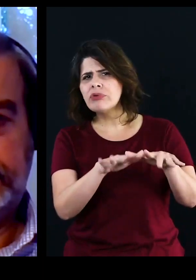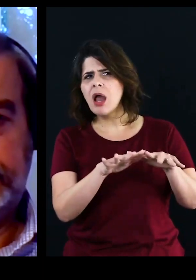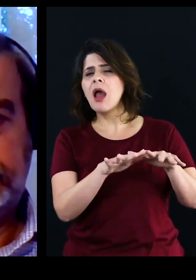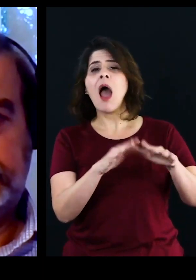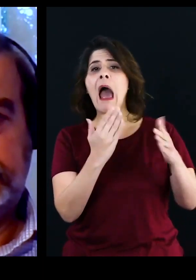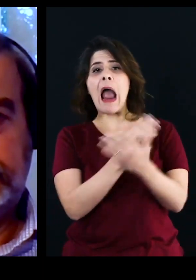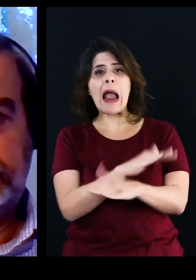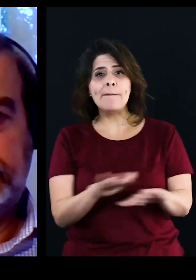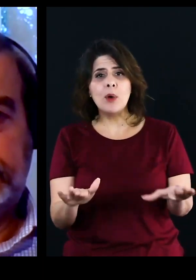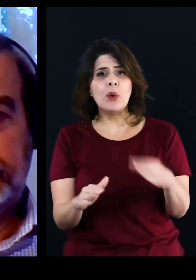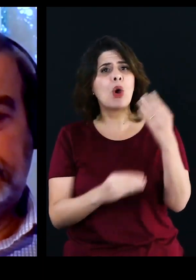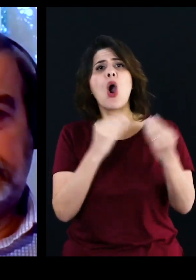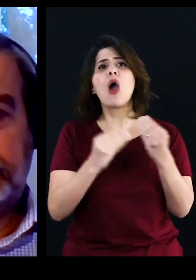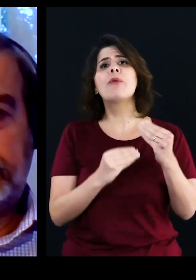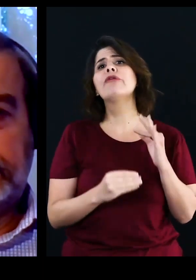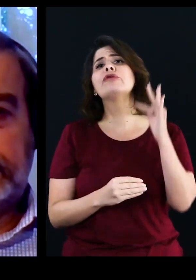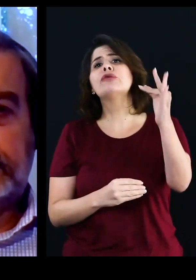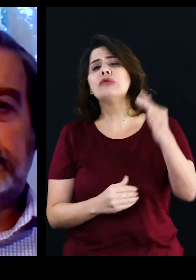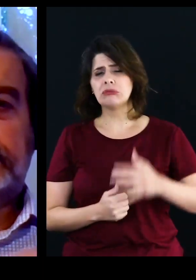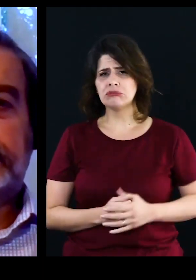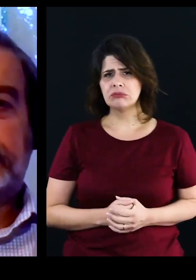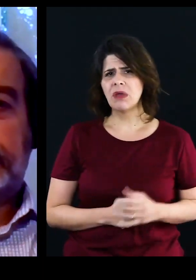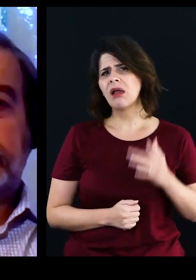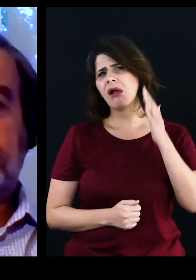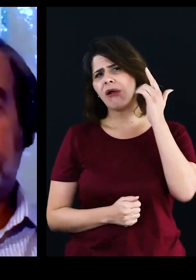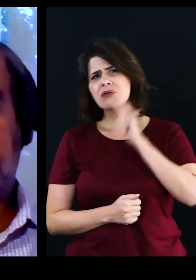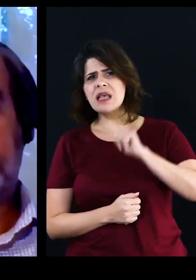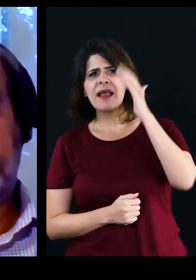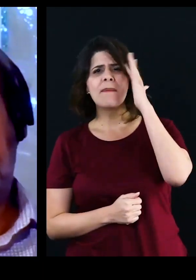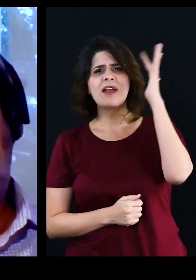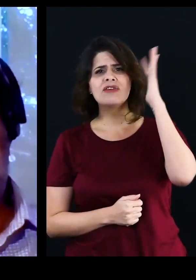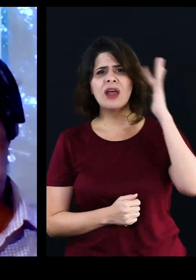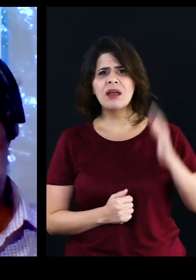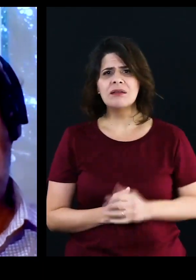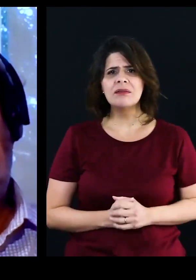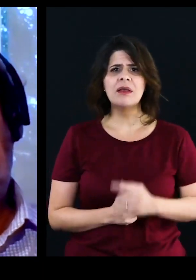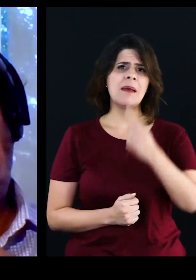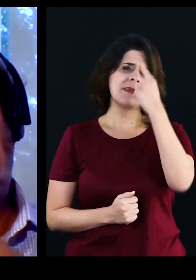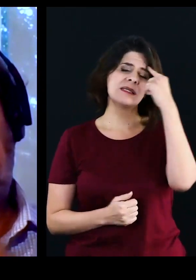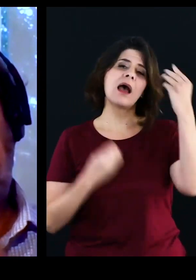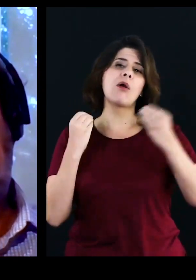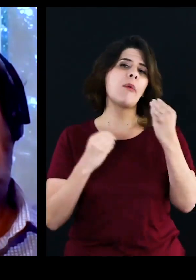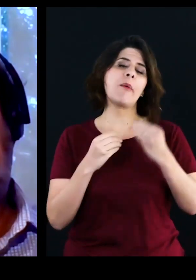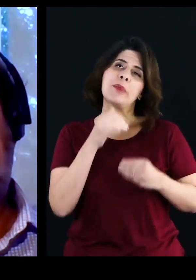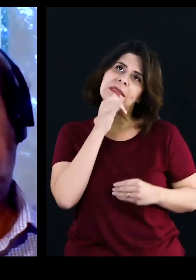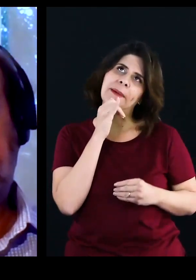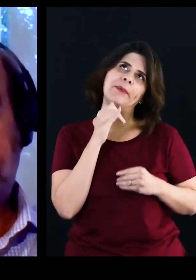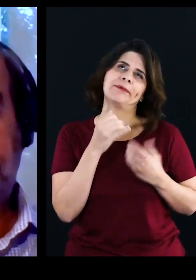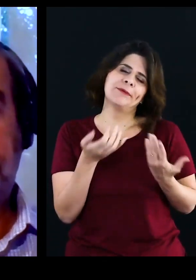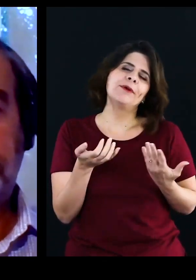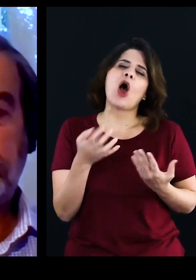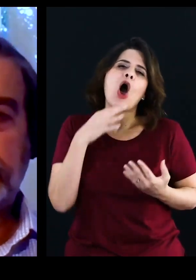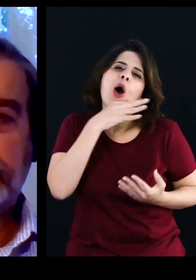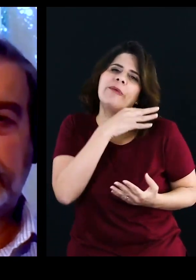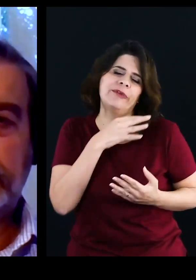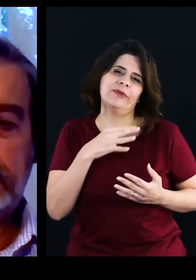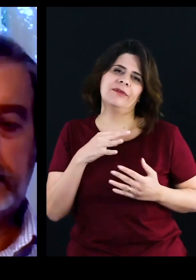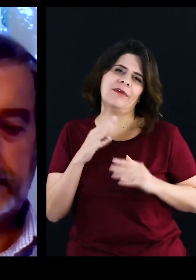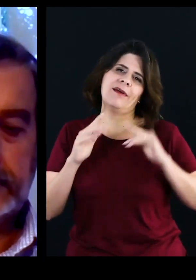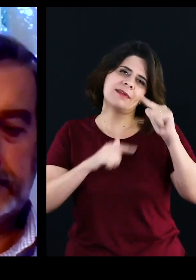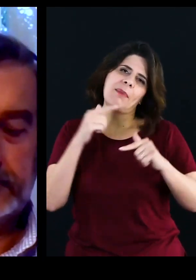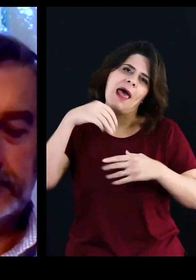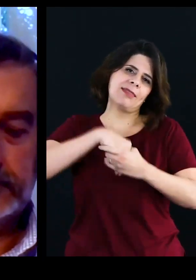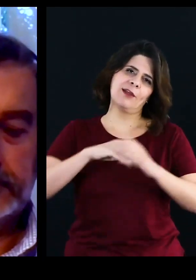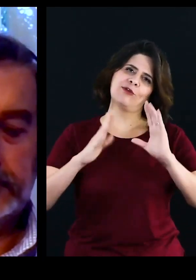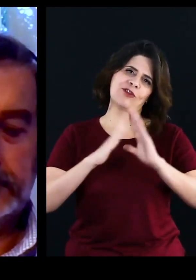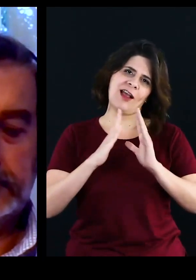além, naturalmente, do home office, que será mais intenso, enfim. Mas algum aprendizado neste momento,